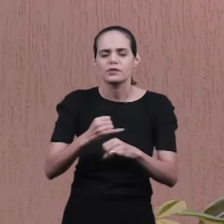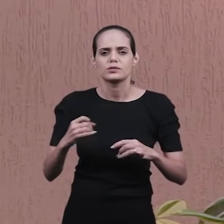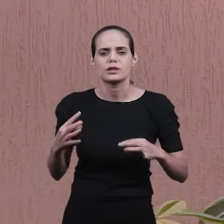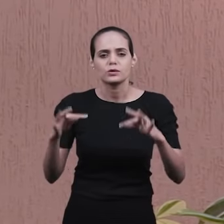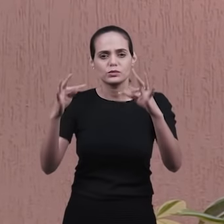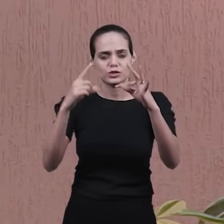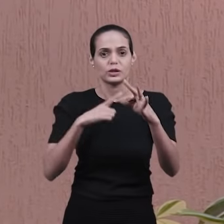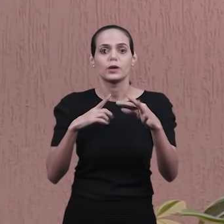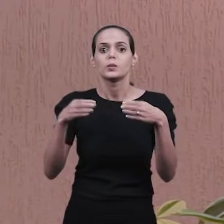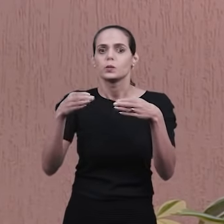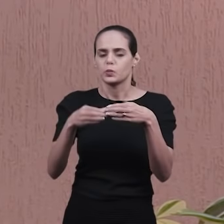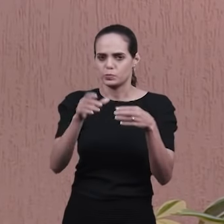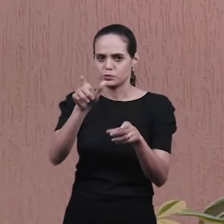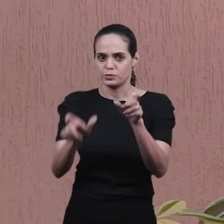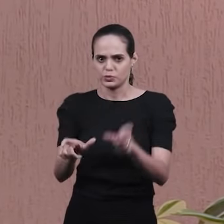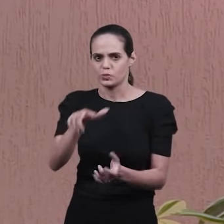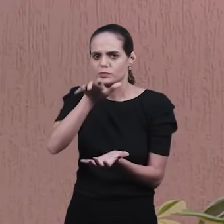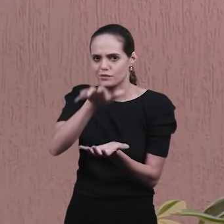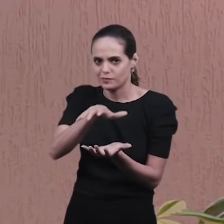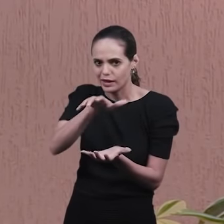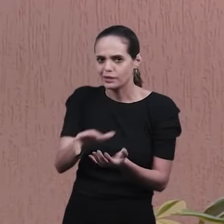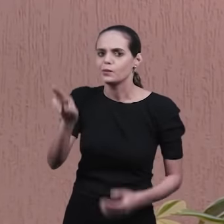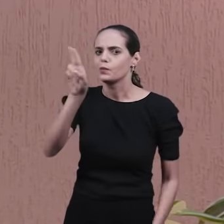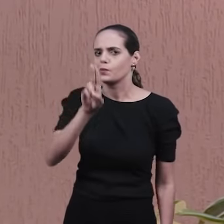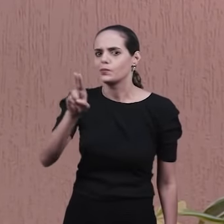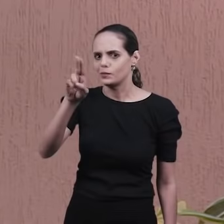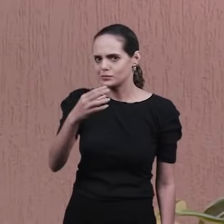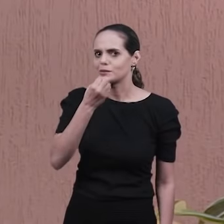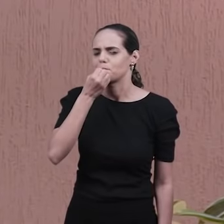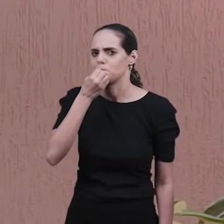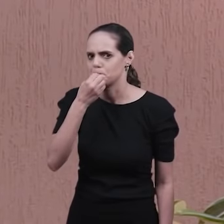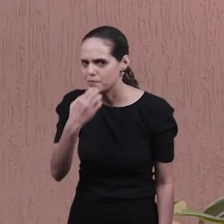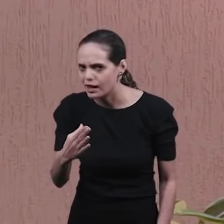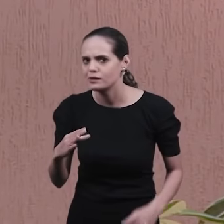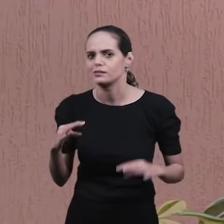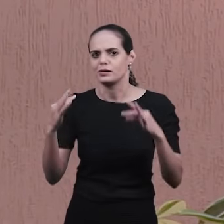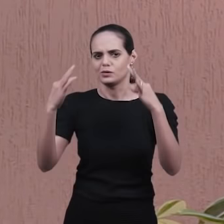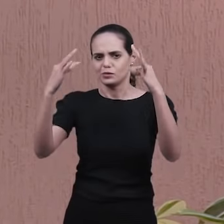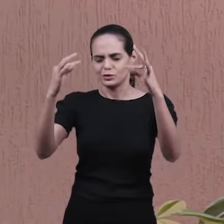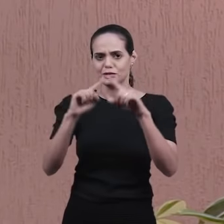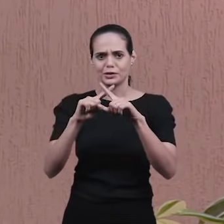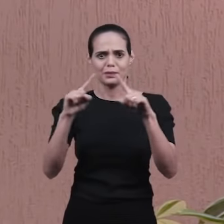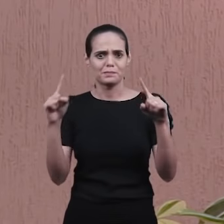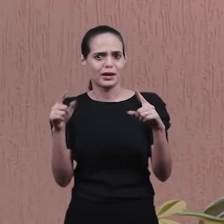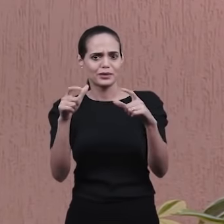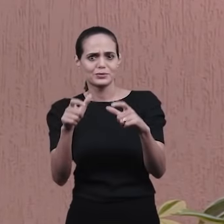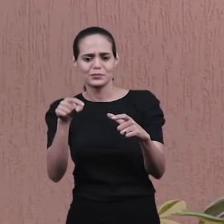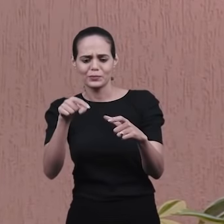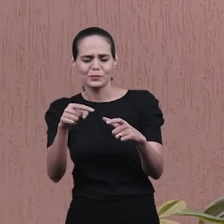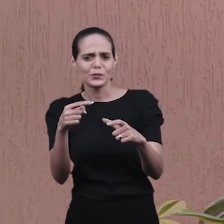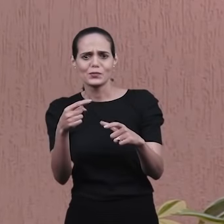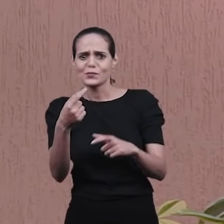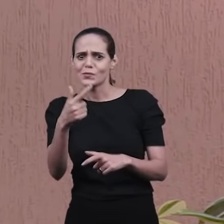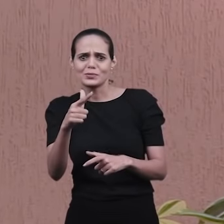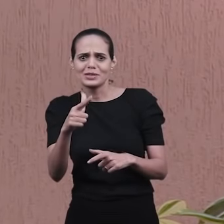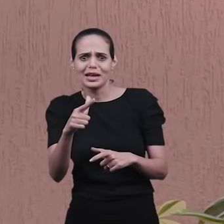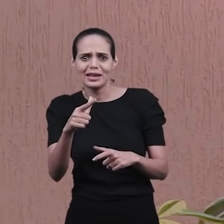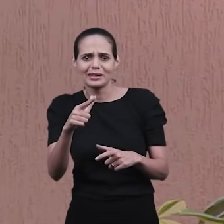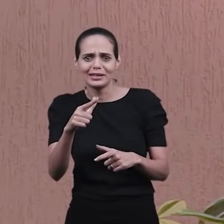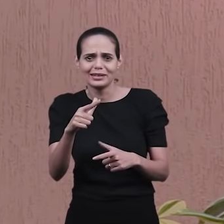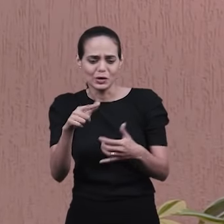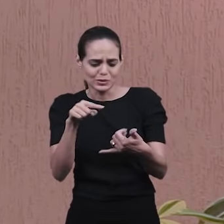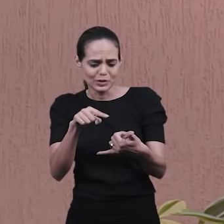muita facilidade com a tecnologia, que usa a tecnologia, um outro grupo que já não consegue nem ligar um celular ou um computador. Então,